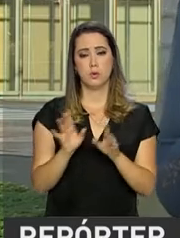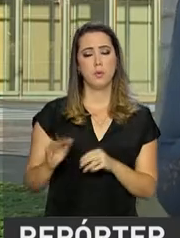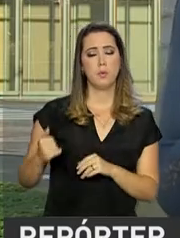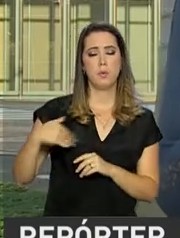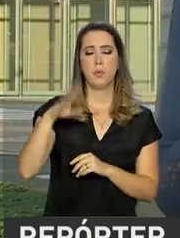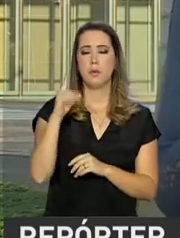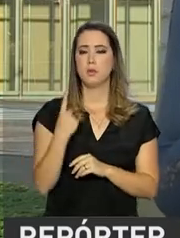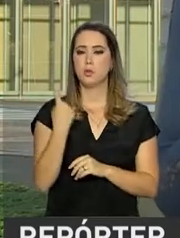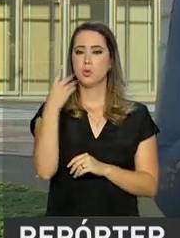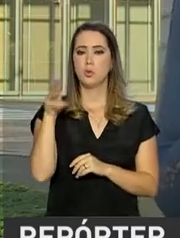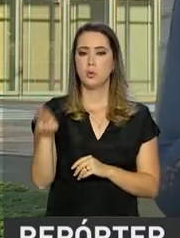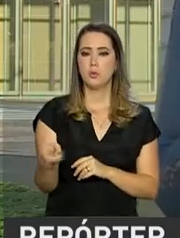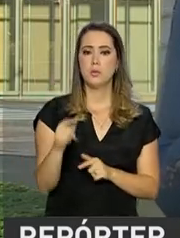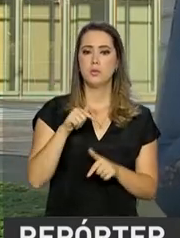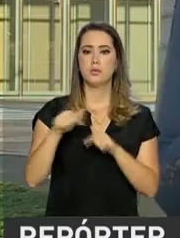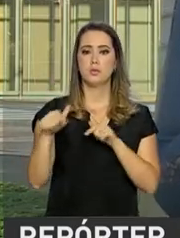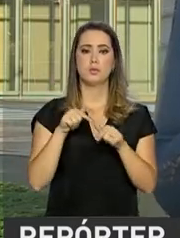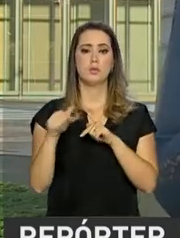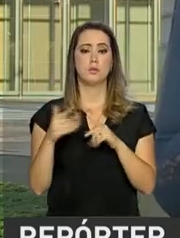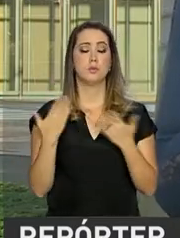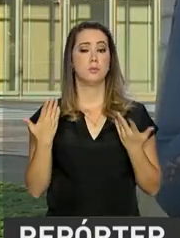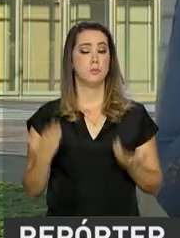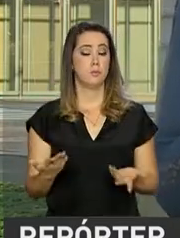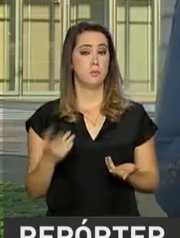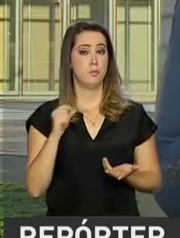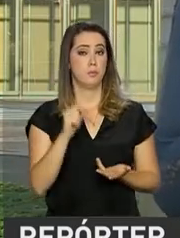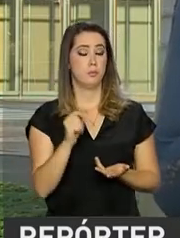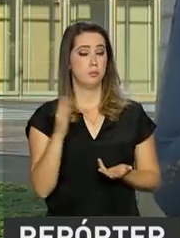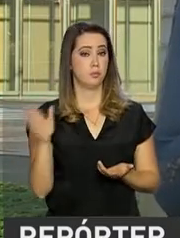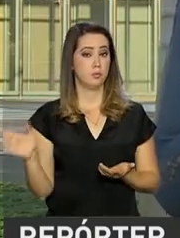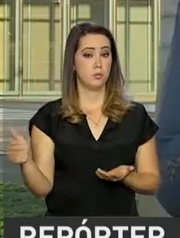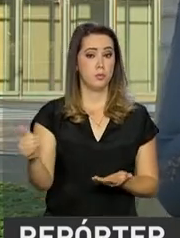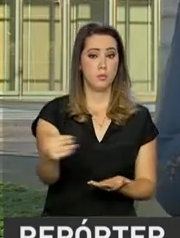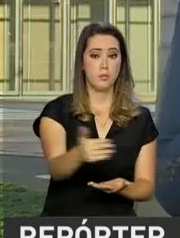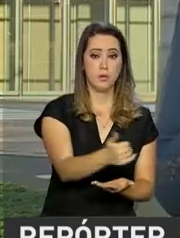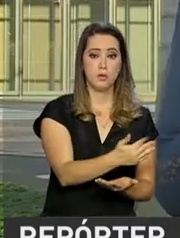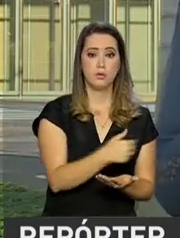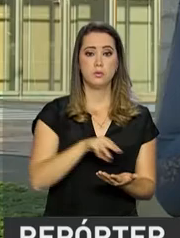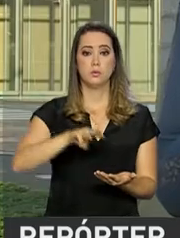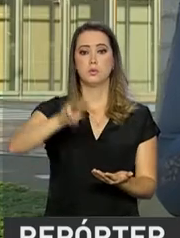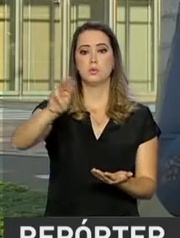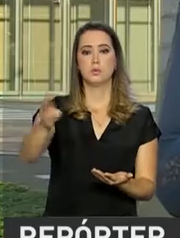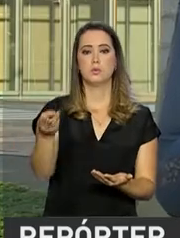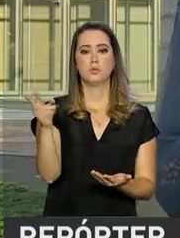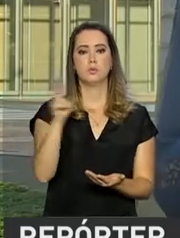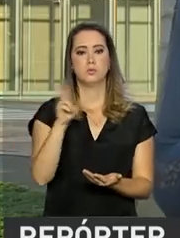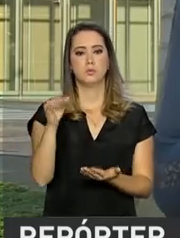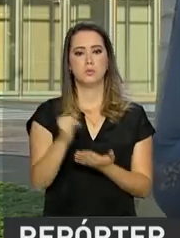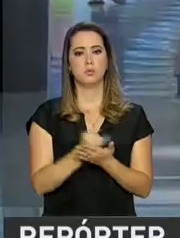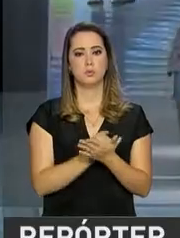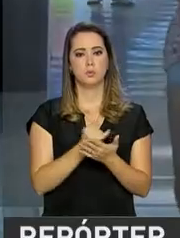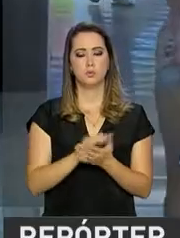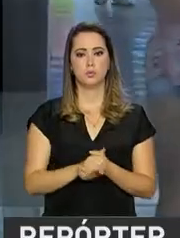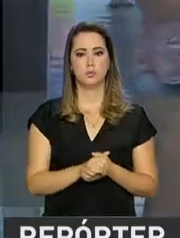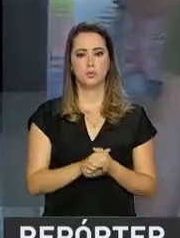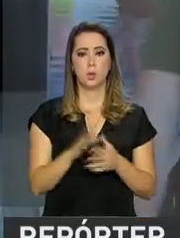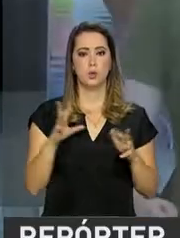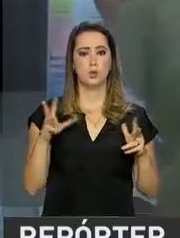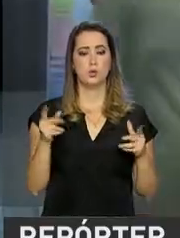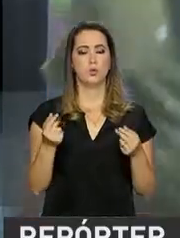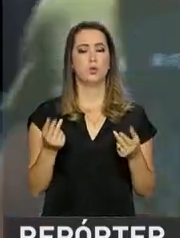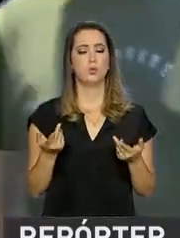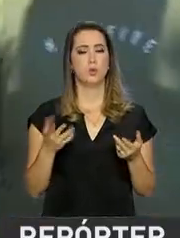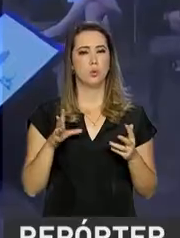milhão e 200 mil empregos formais além do recolhimento de centenas de milhões de reais em tributos toda essa dimensão